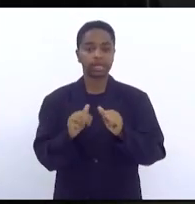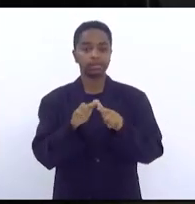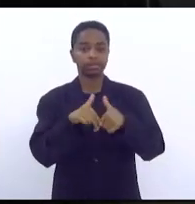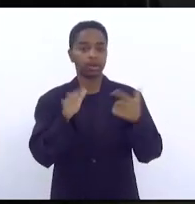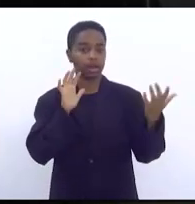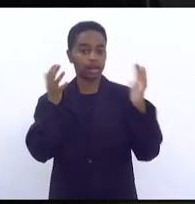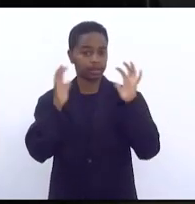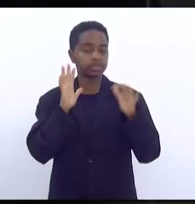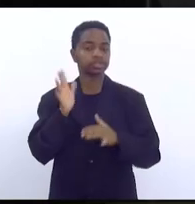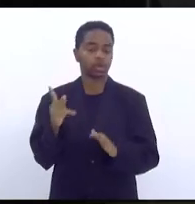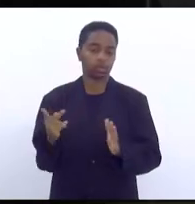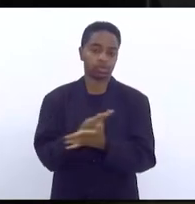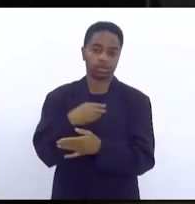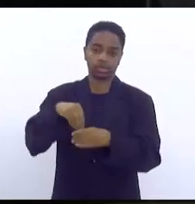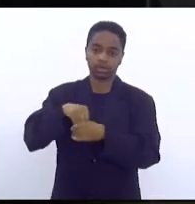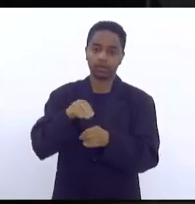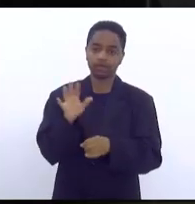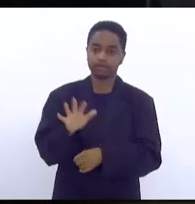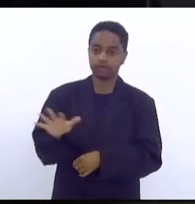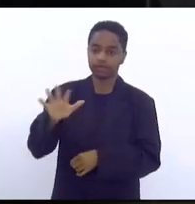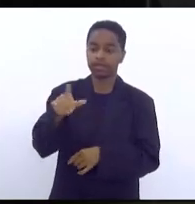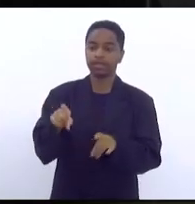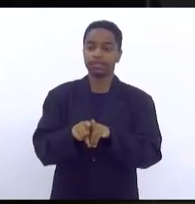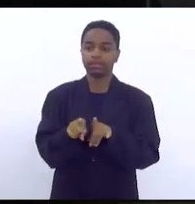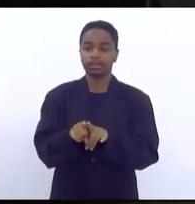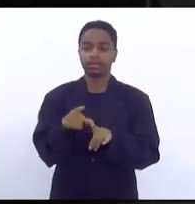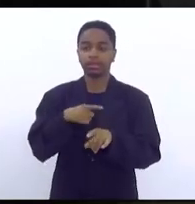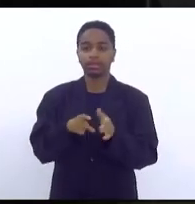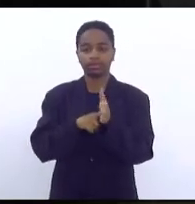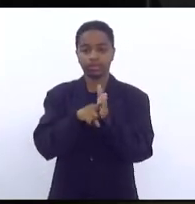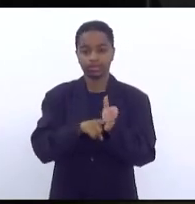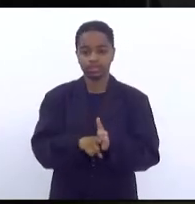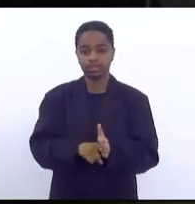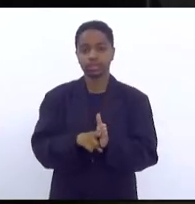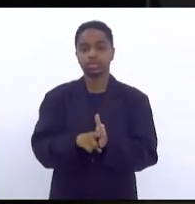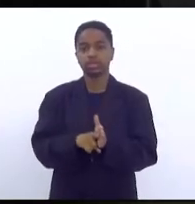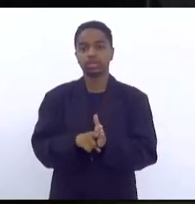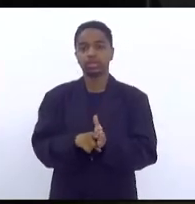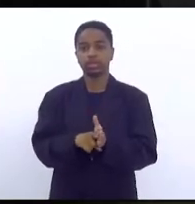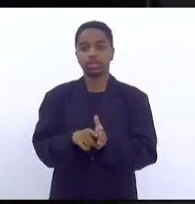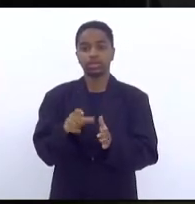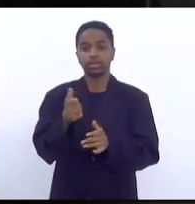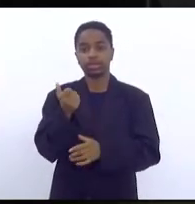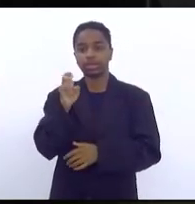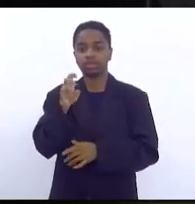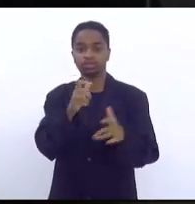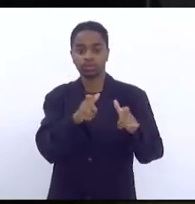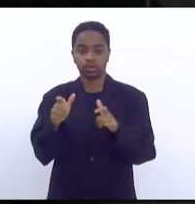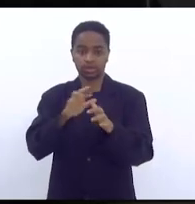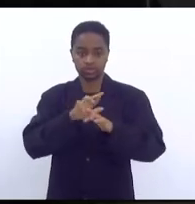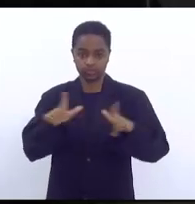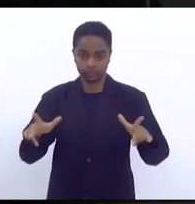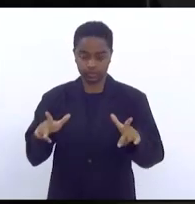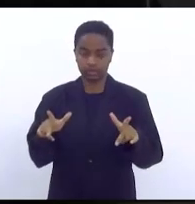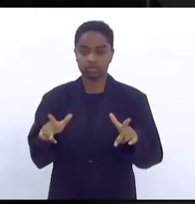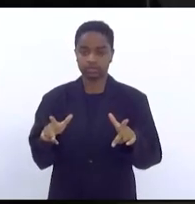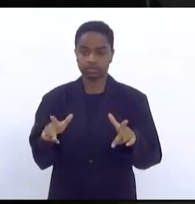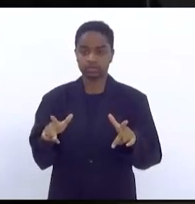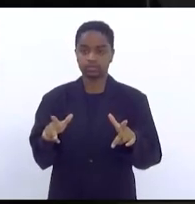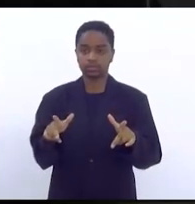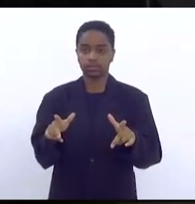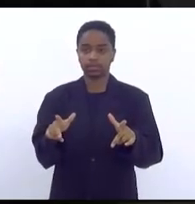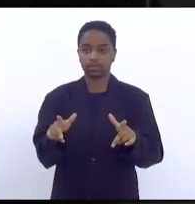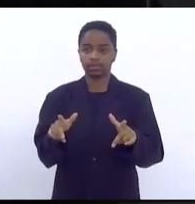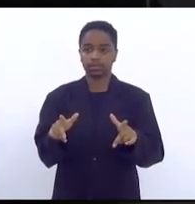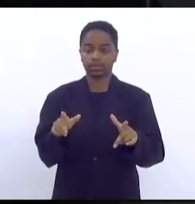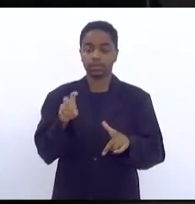favelas segundo a pesquisa feita pelo curso de Justiça hídrica e energética feita em 15 favelas diferentes favela de periferias Rio das Pedras